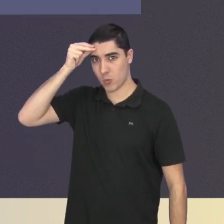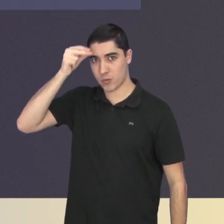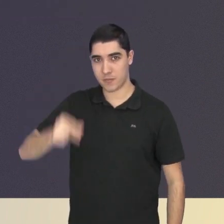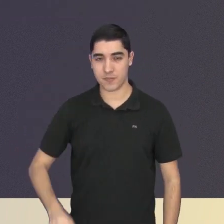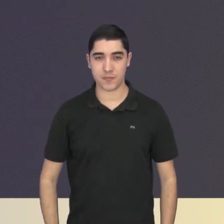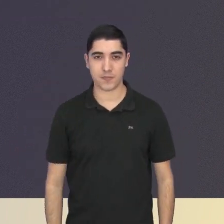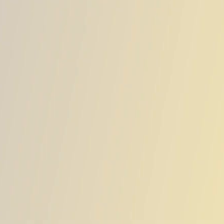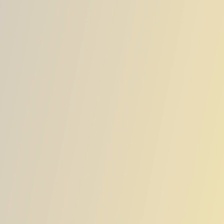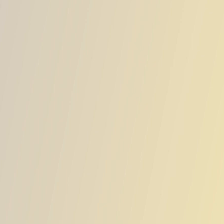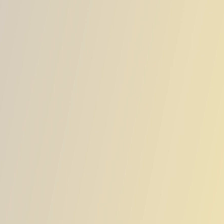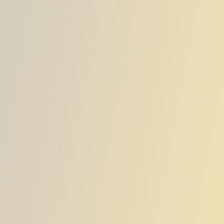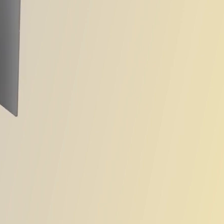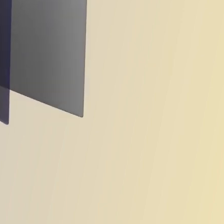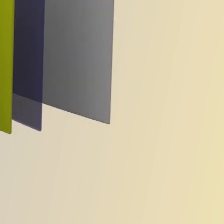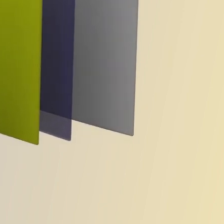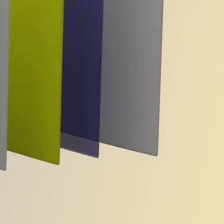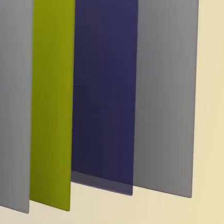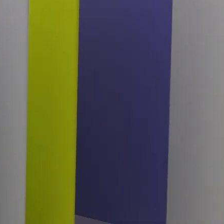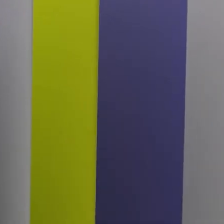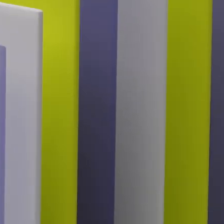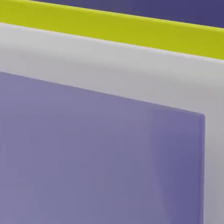ações do executivo.